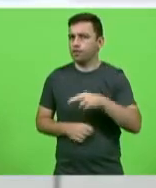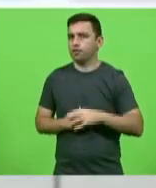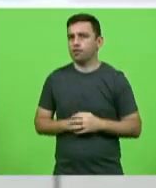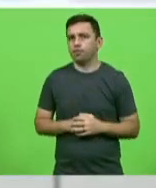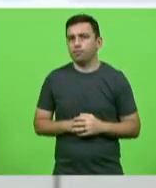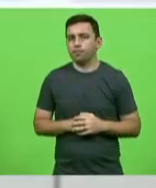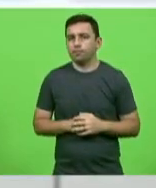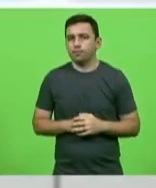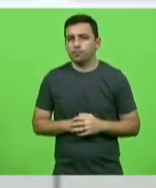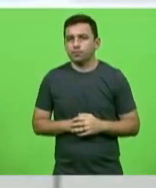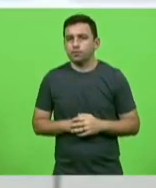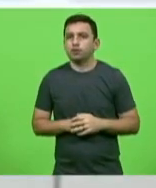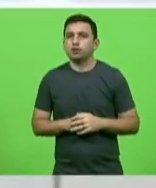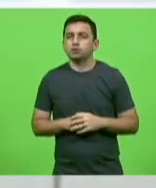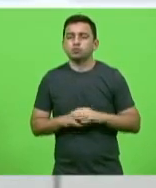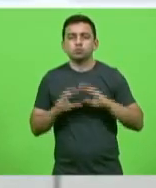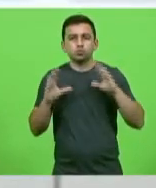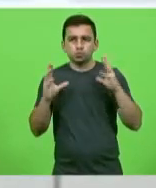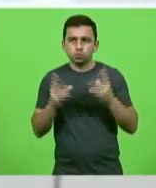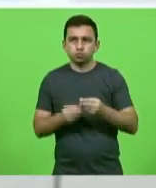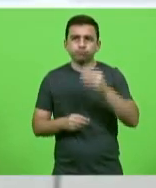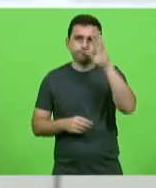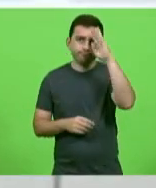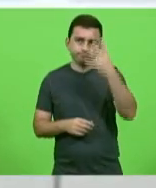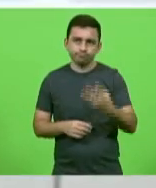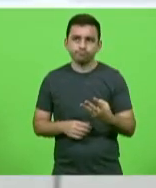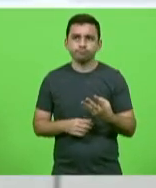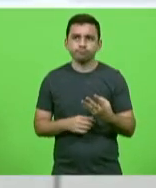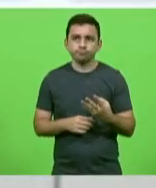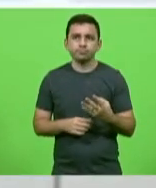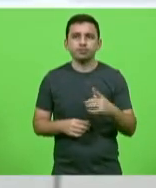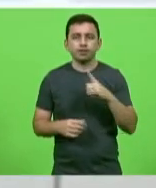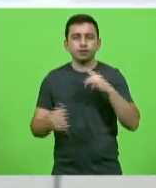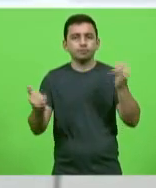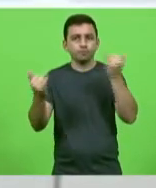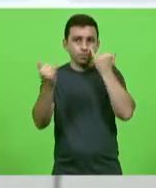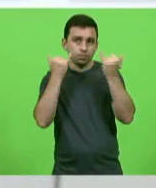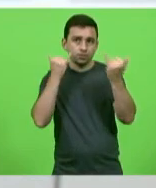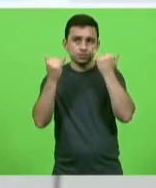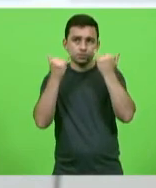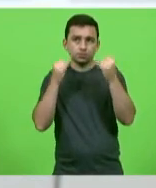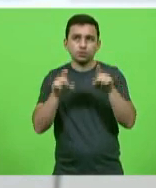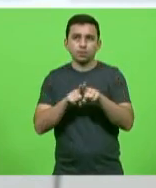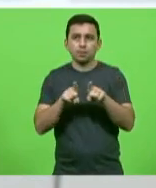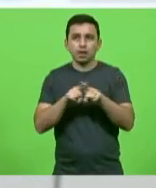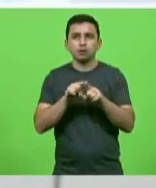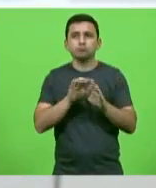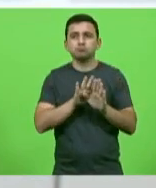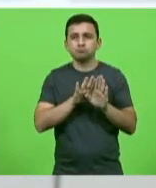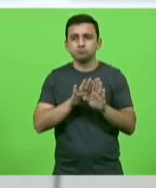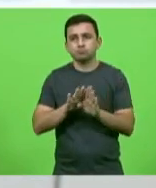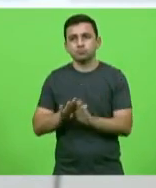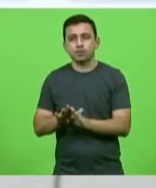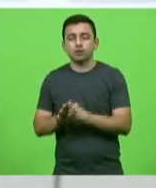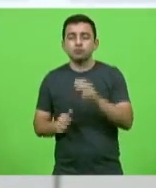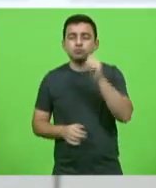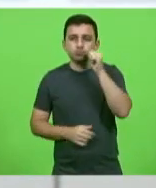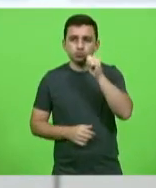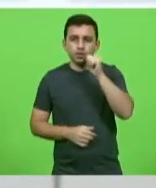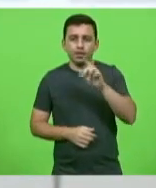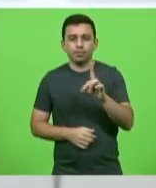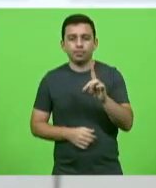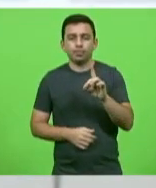vasta elucidação também são as informações dispensadas por pela senhora